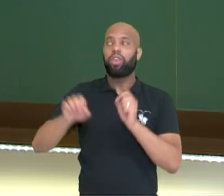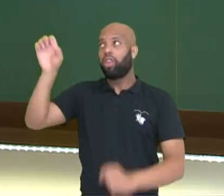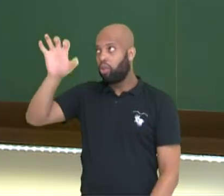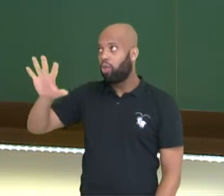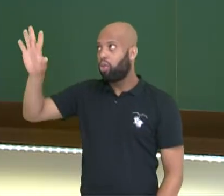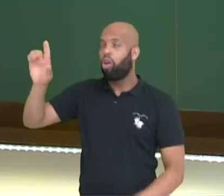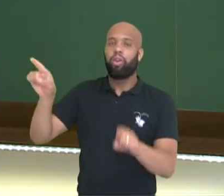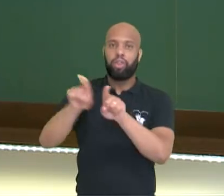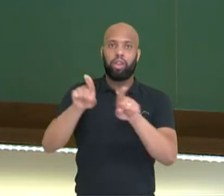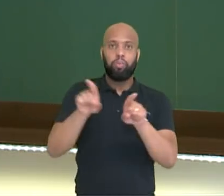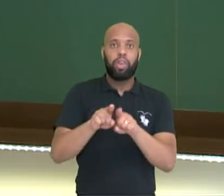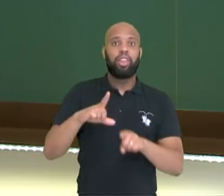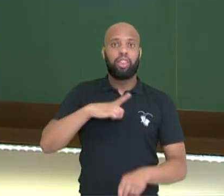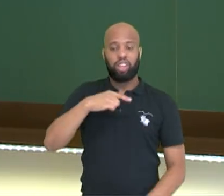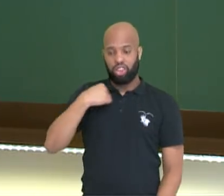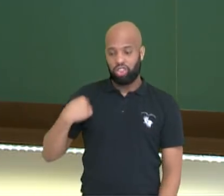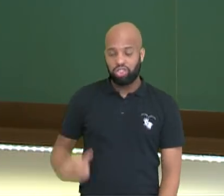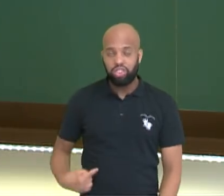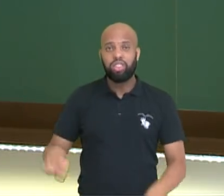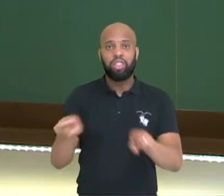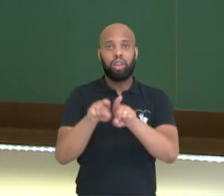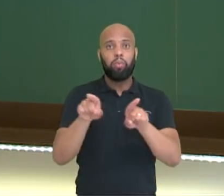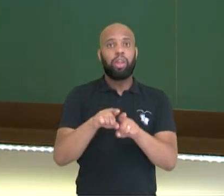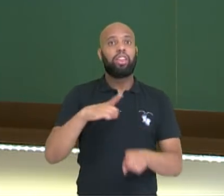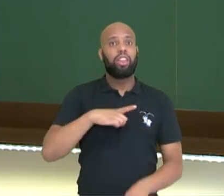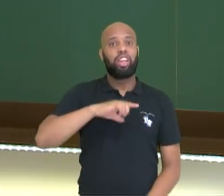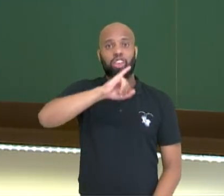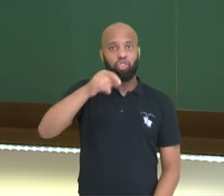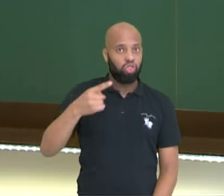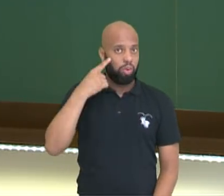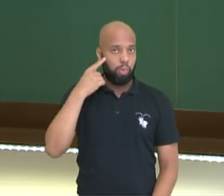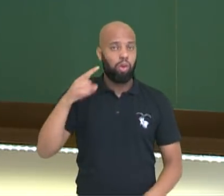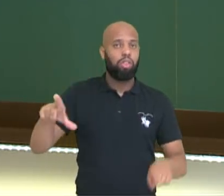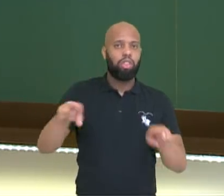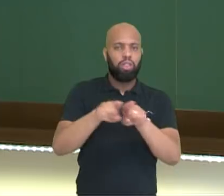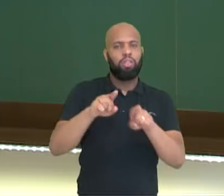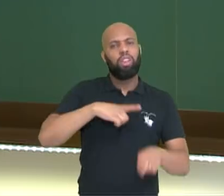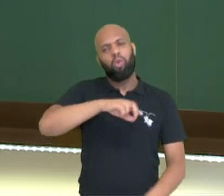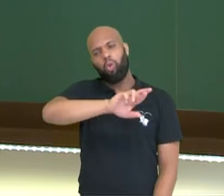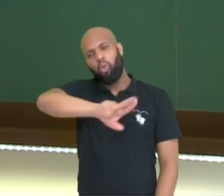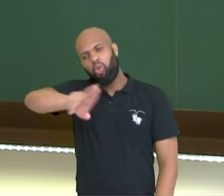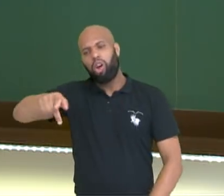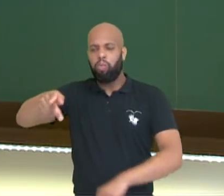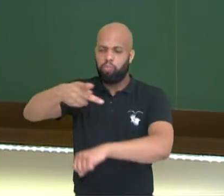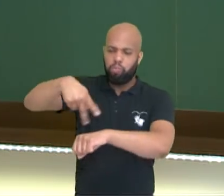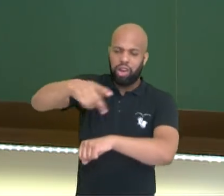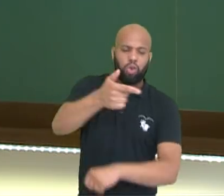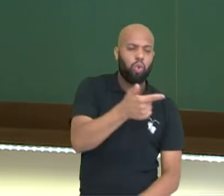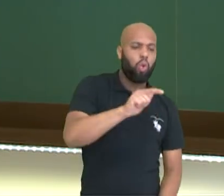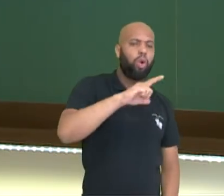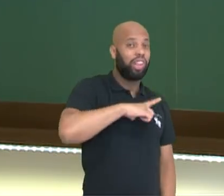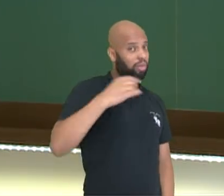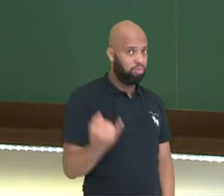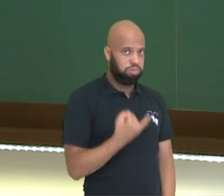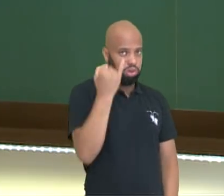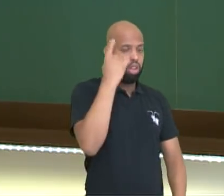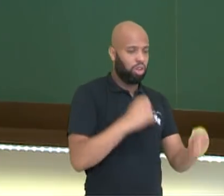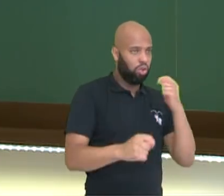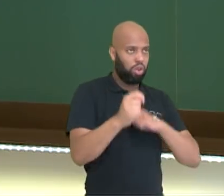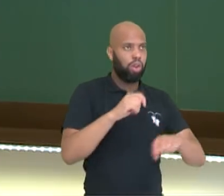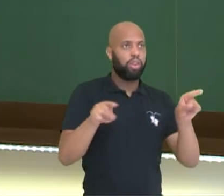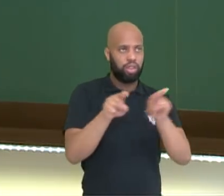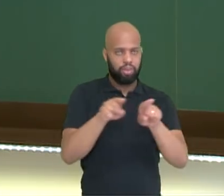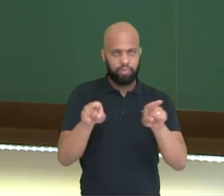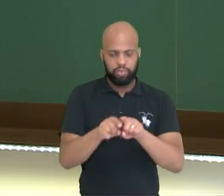Europeia, podemos falar da China, podemos falar de Japão e outras tantas nações que têm uma importância econômica bastante